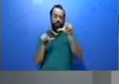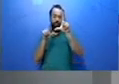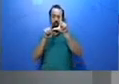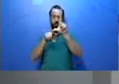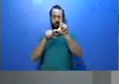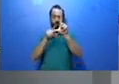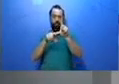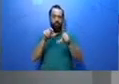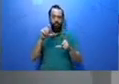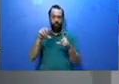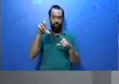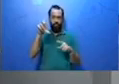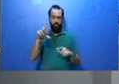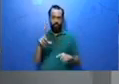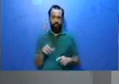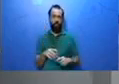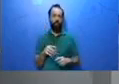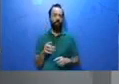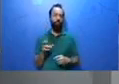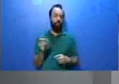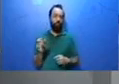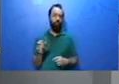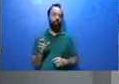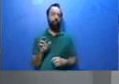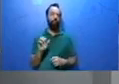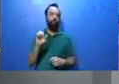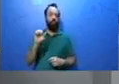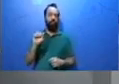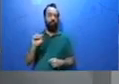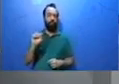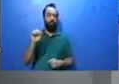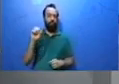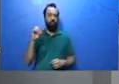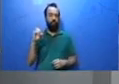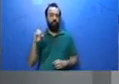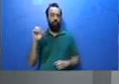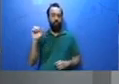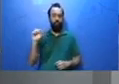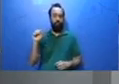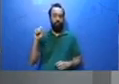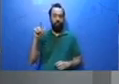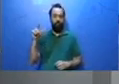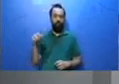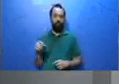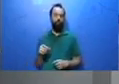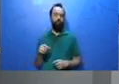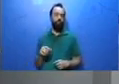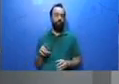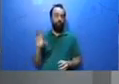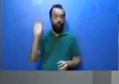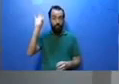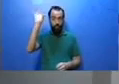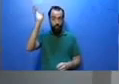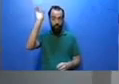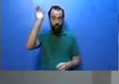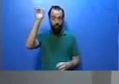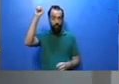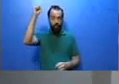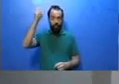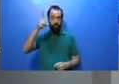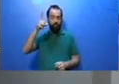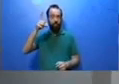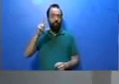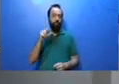parágrafo. Adão, uma lâmpada masculina, está irritado. Tem que estar de acordo